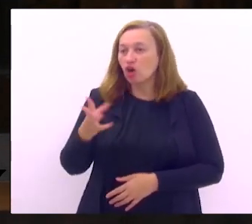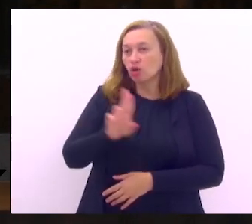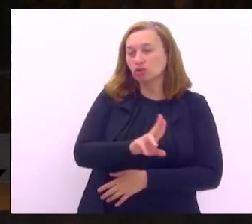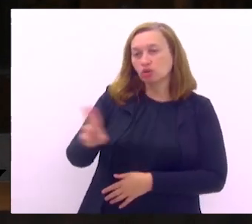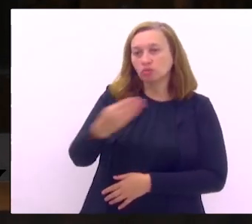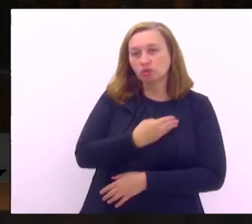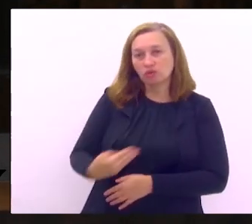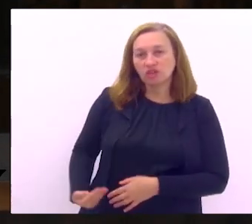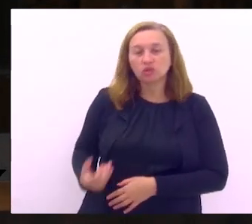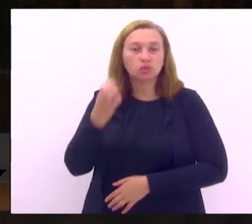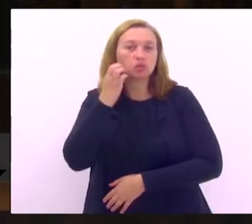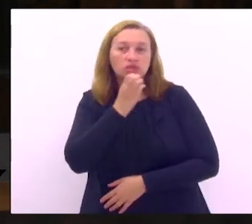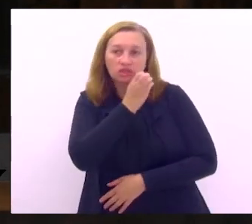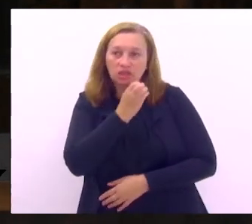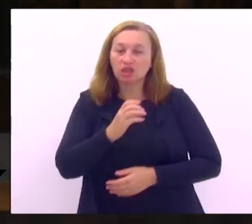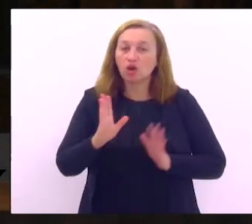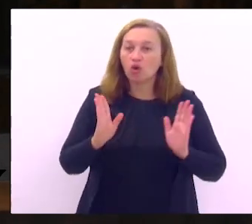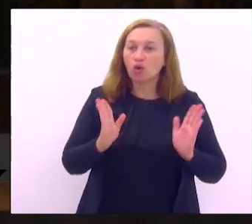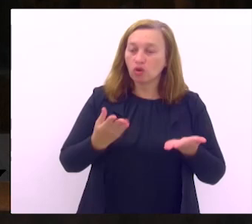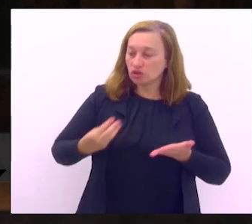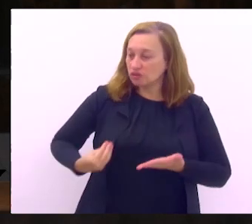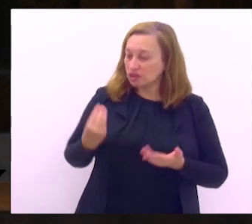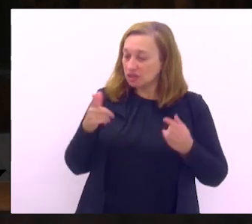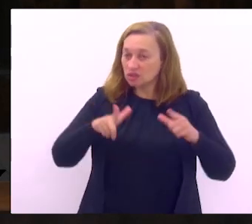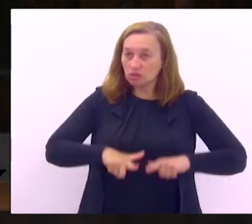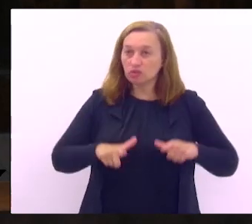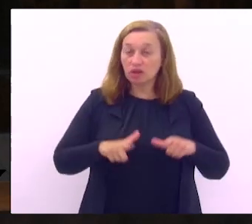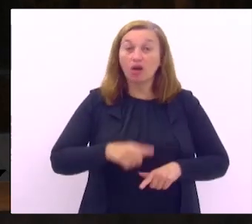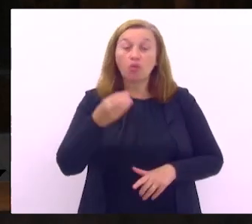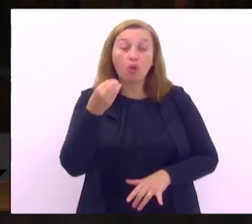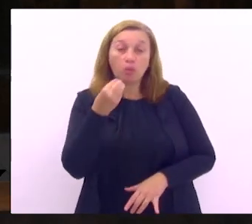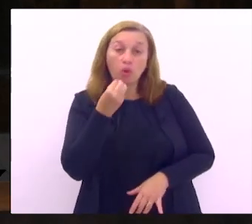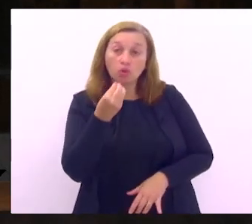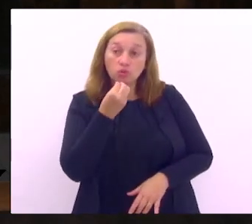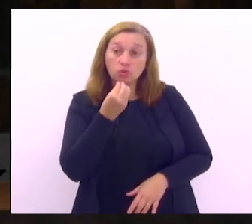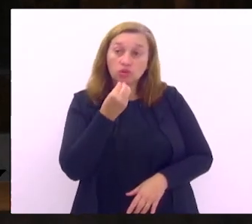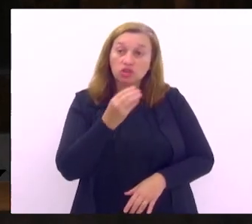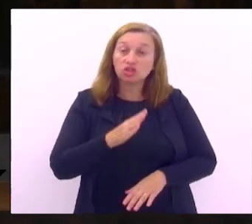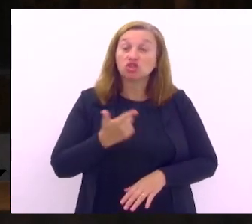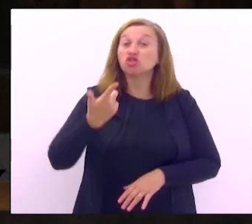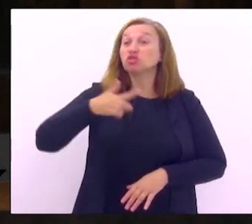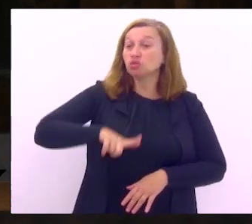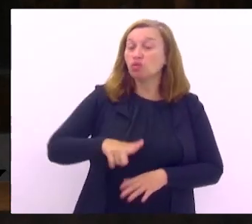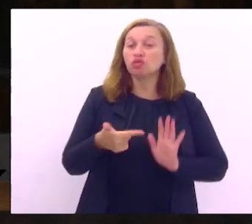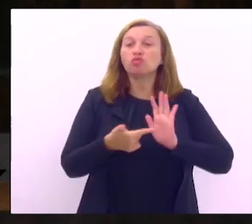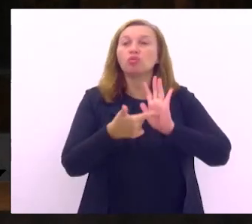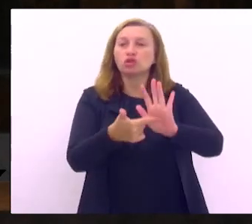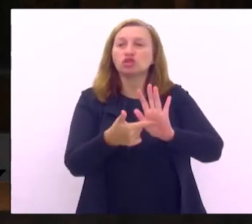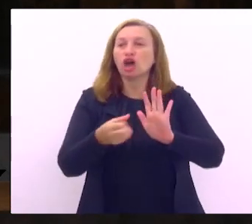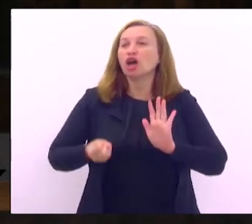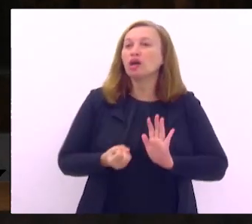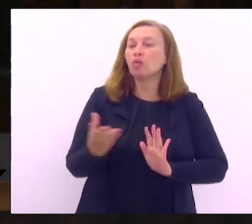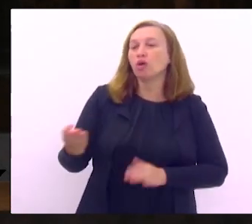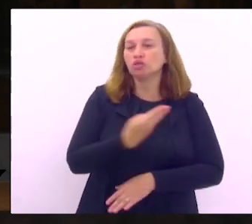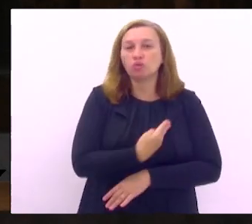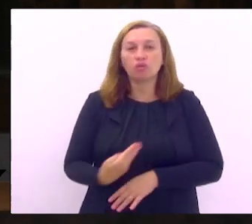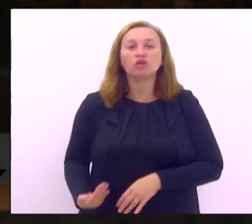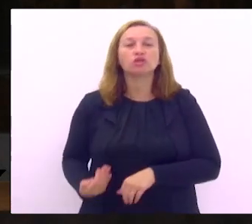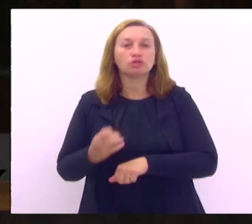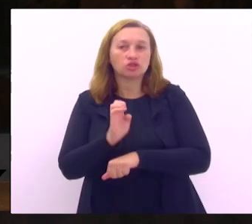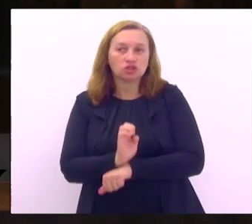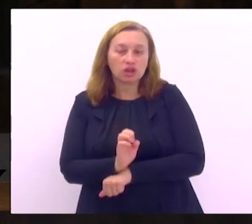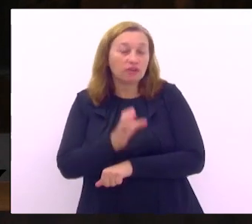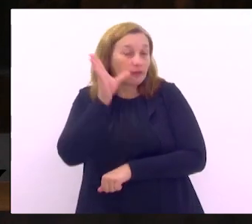Cláudio Castro, estar hoje aqui é uma oportunidade de, mais uma vez, demonstrar o quanto o governo do Estado